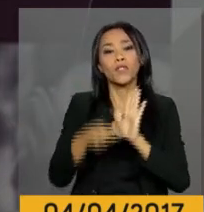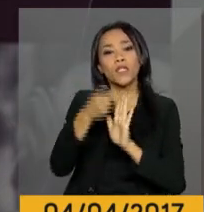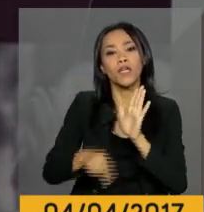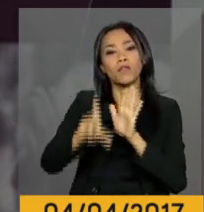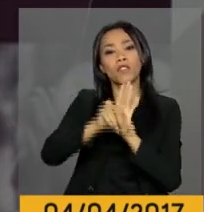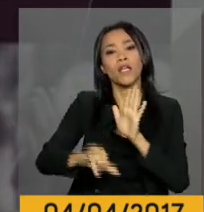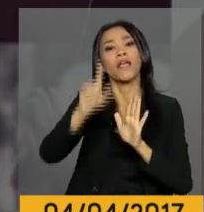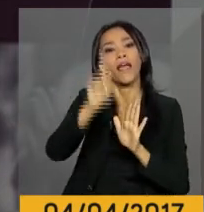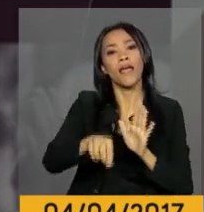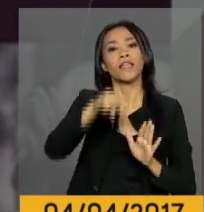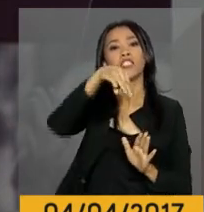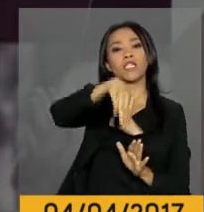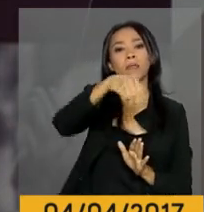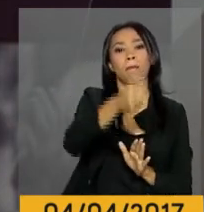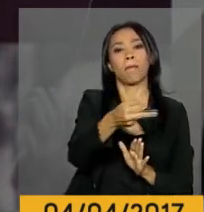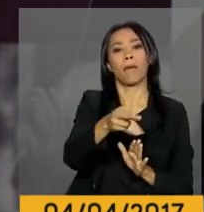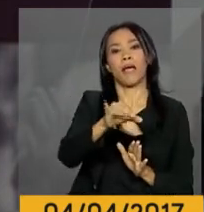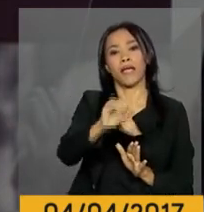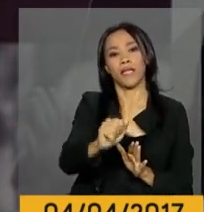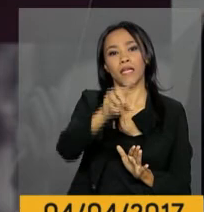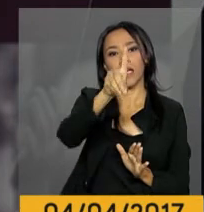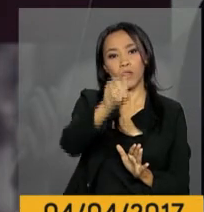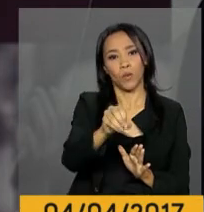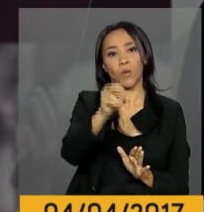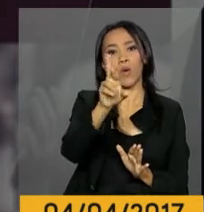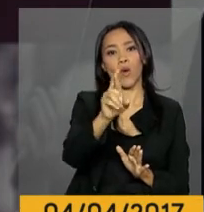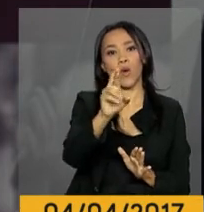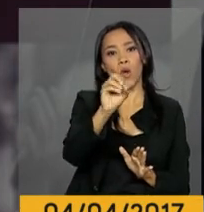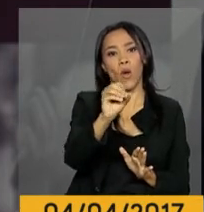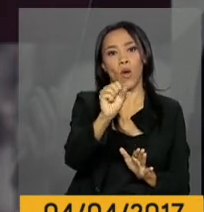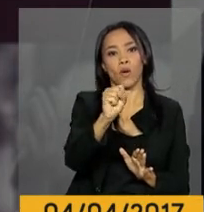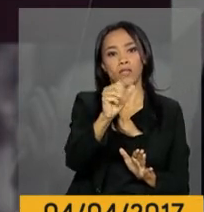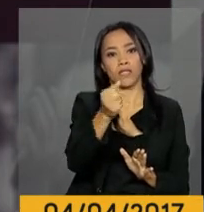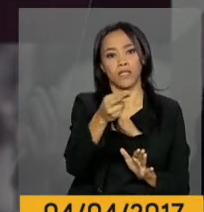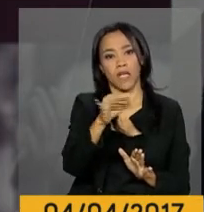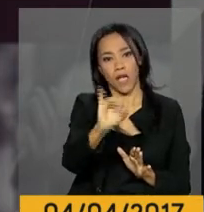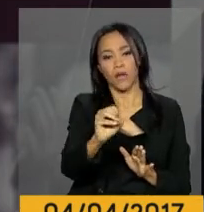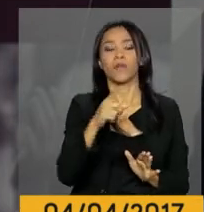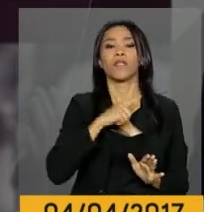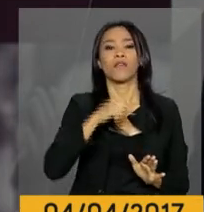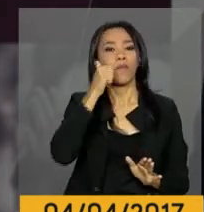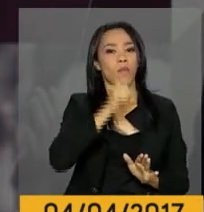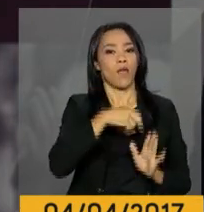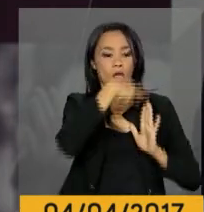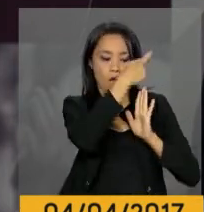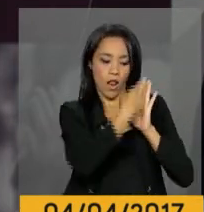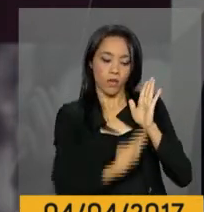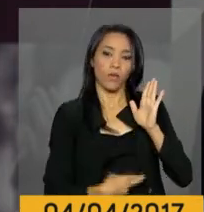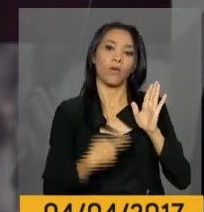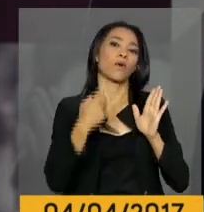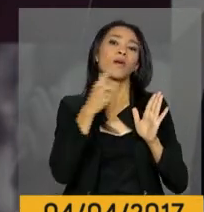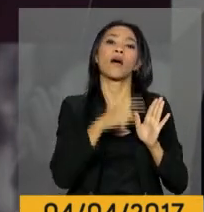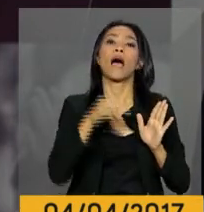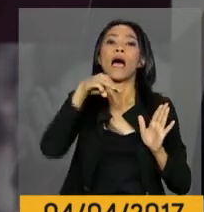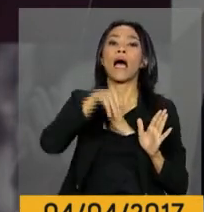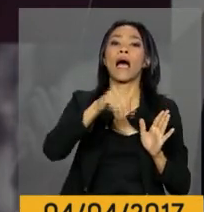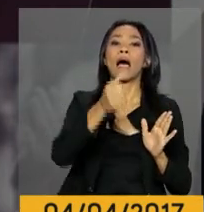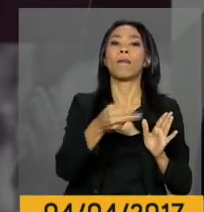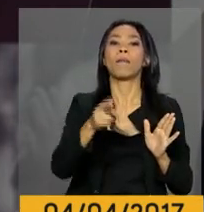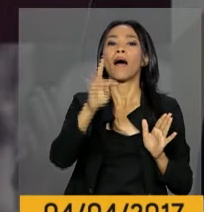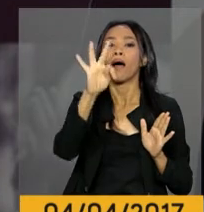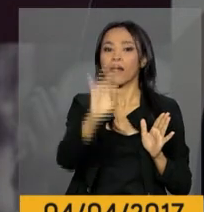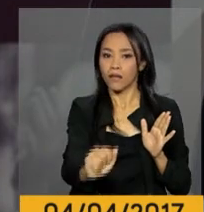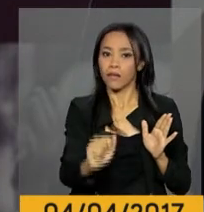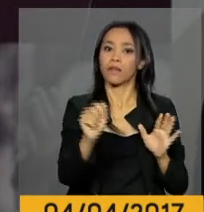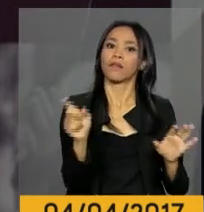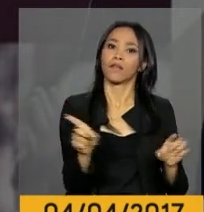Maria do Rosário, que teve no Senado Federal como relatora a senadora Marta Suplicy, que